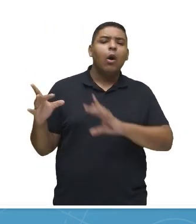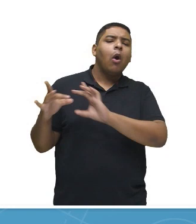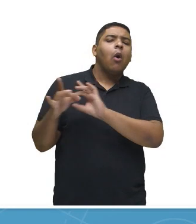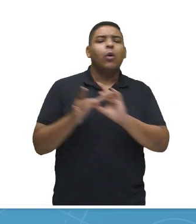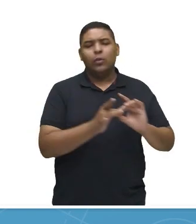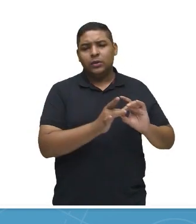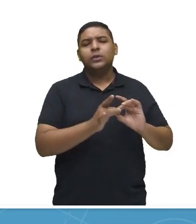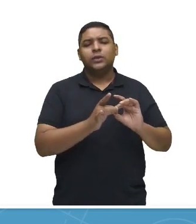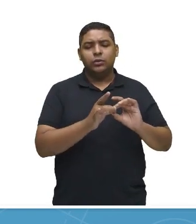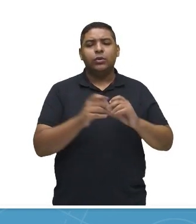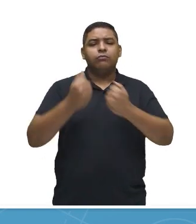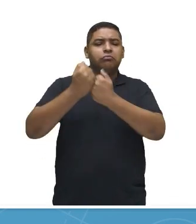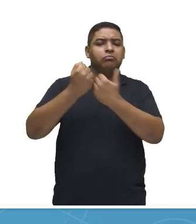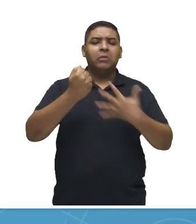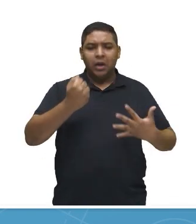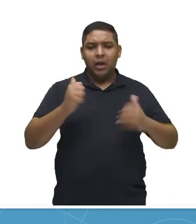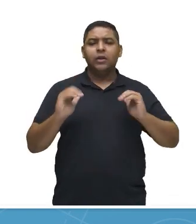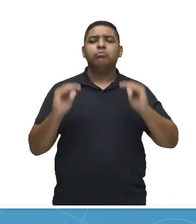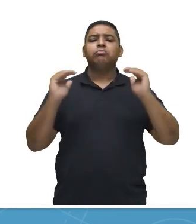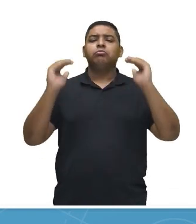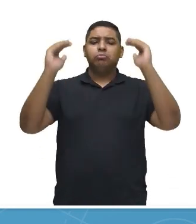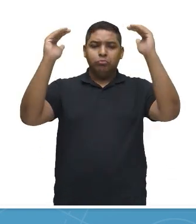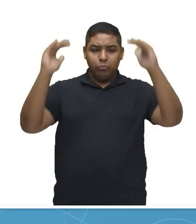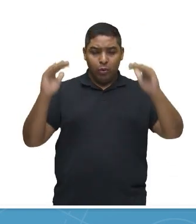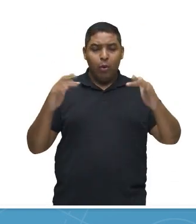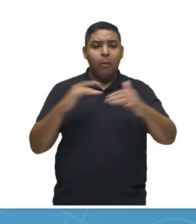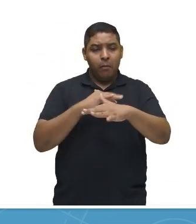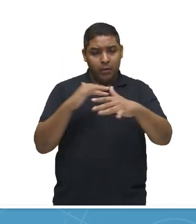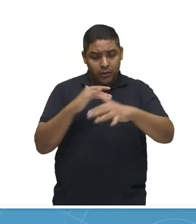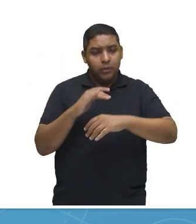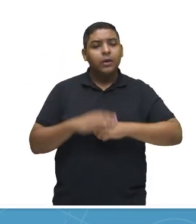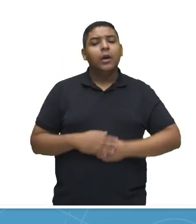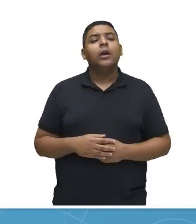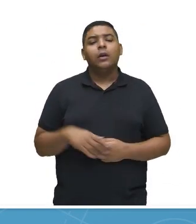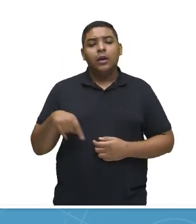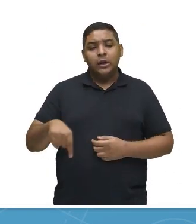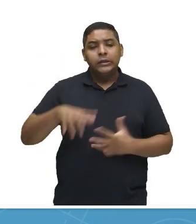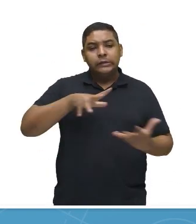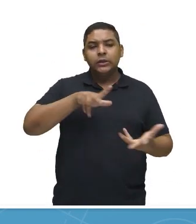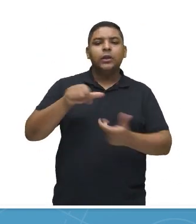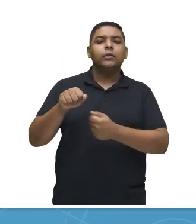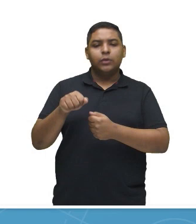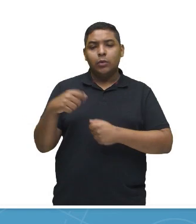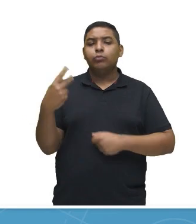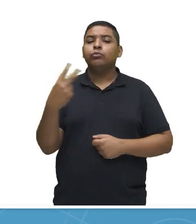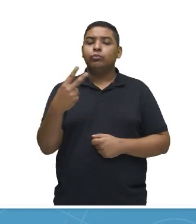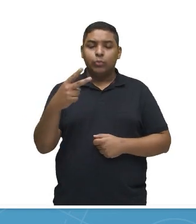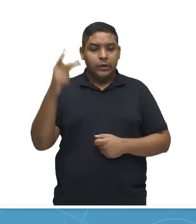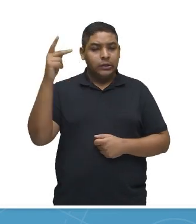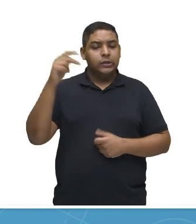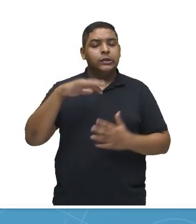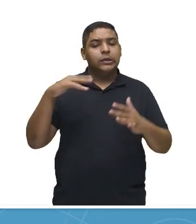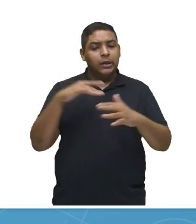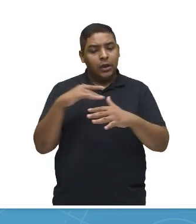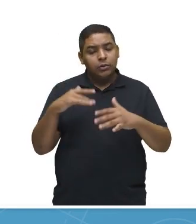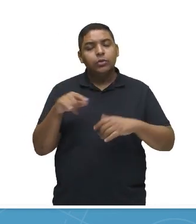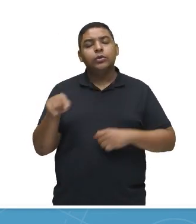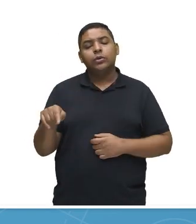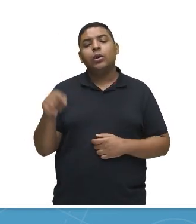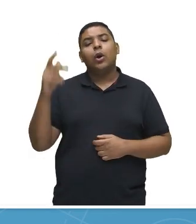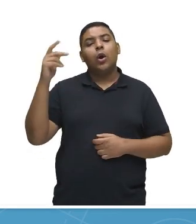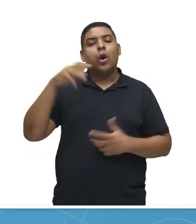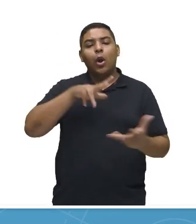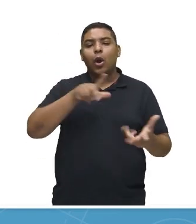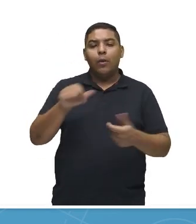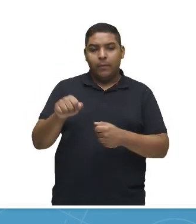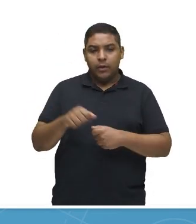urbana internacional. Apresenta duas cidades globais, Rio de Janeiro e São Paulo. Sobre essas